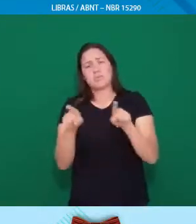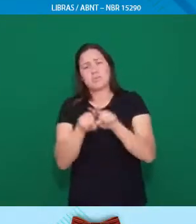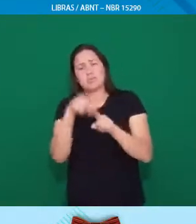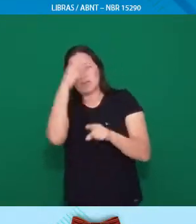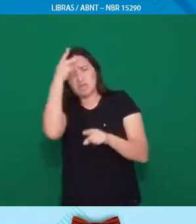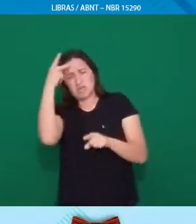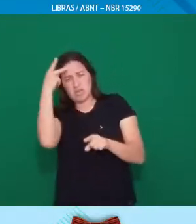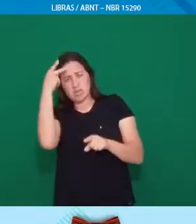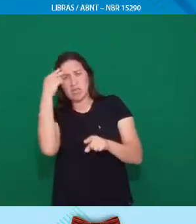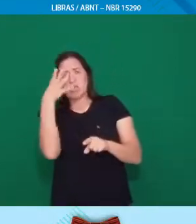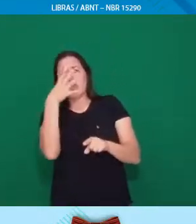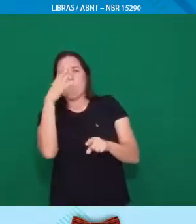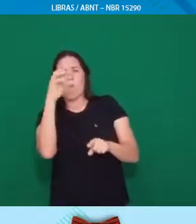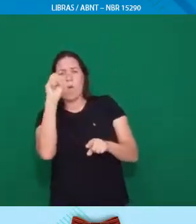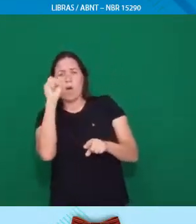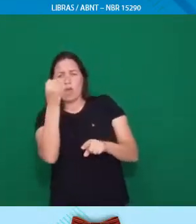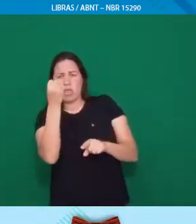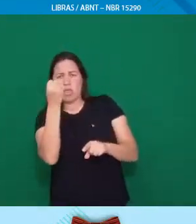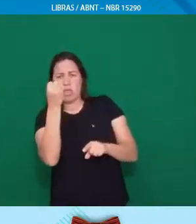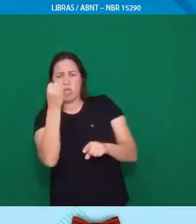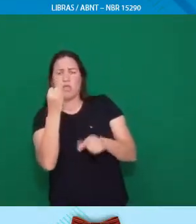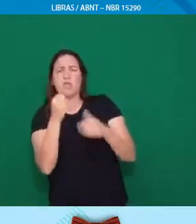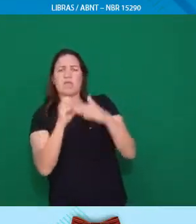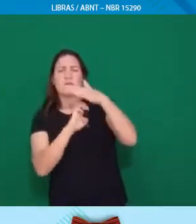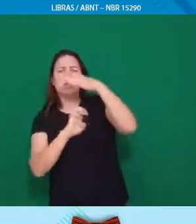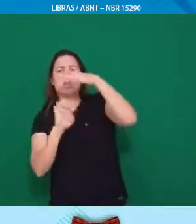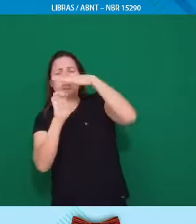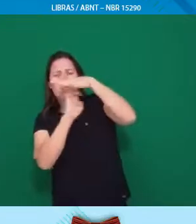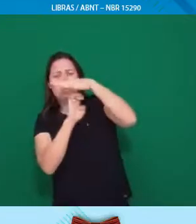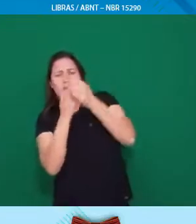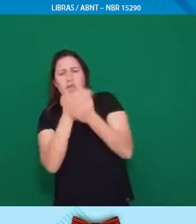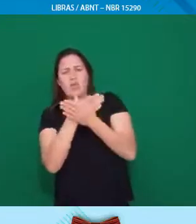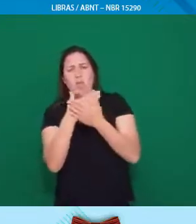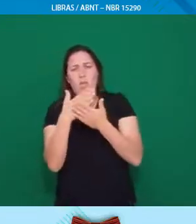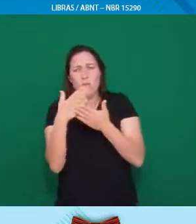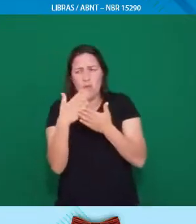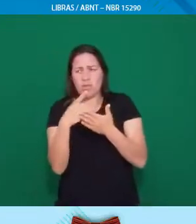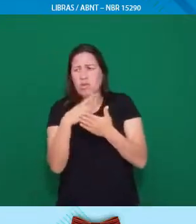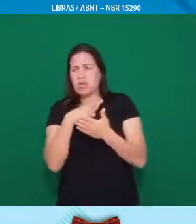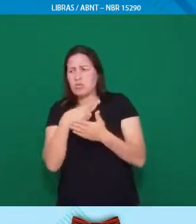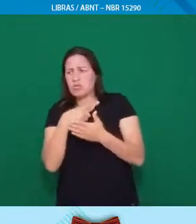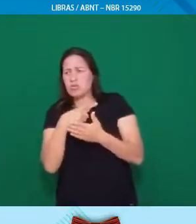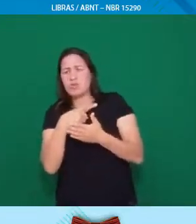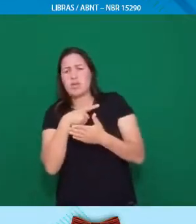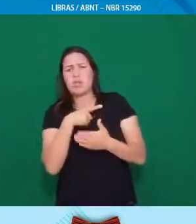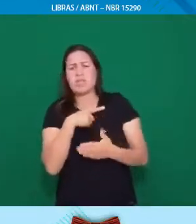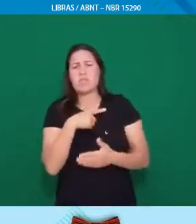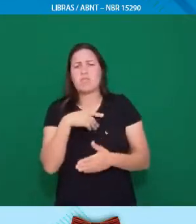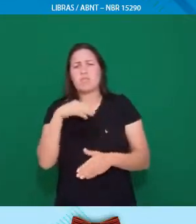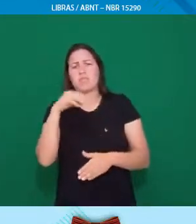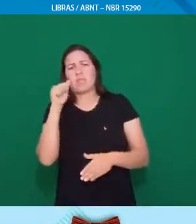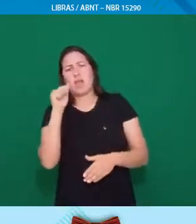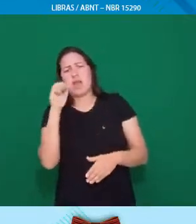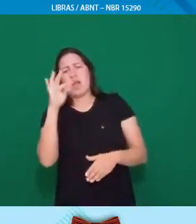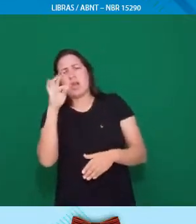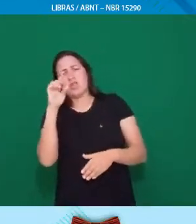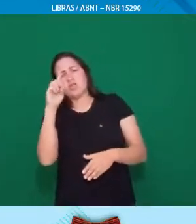mesmo aqueles que daqueles 48 segundos montaram acoplante fizeram a qualquer que tiver atitude